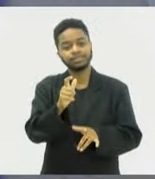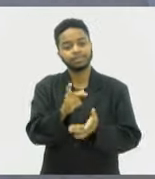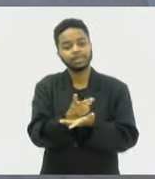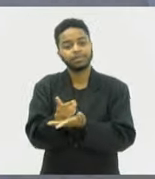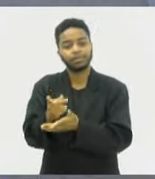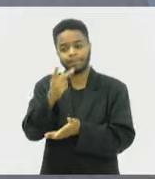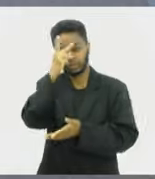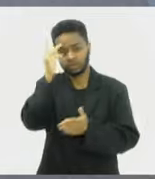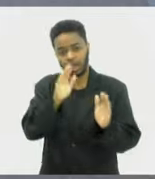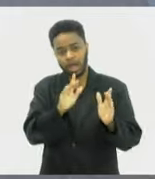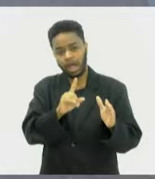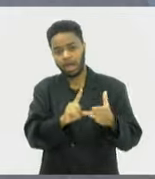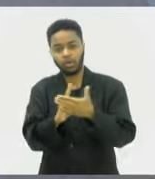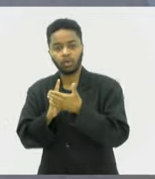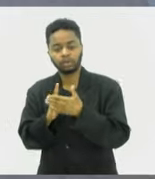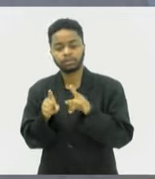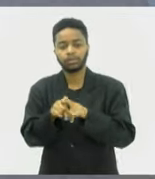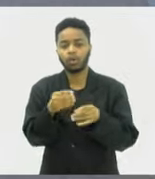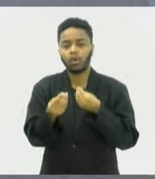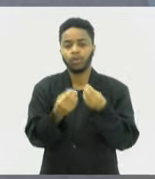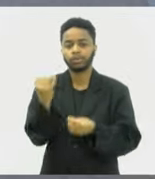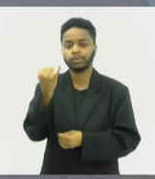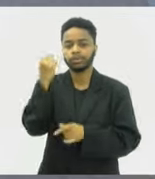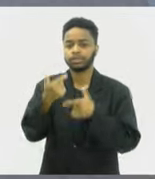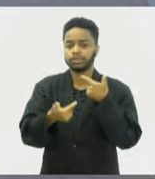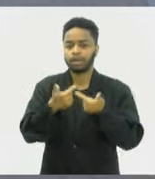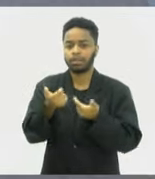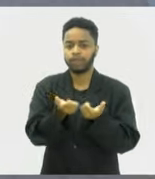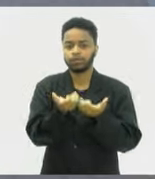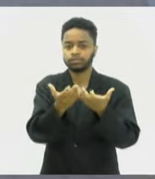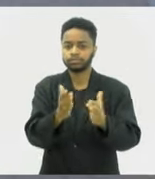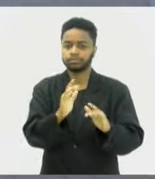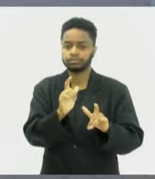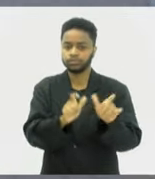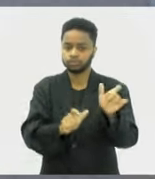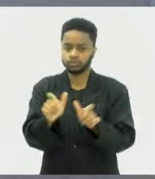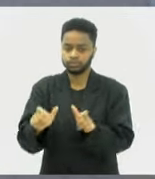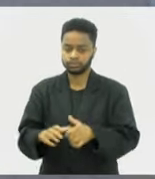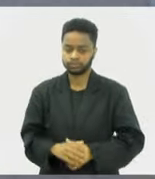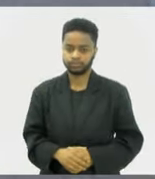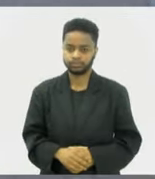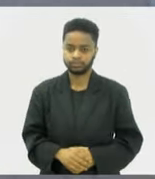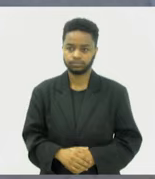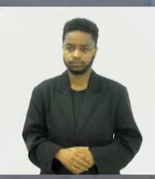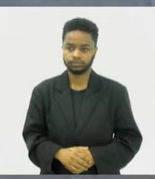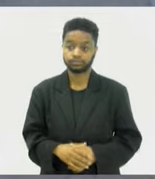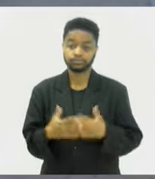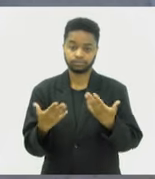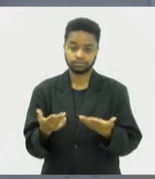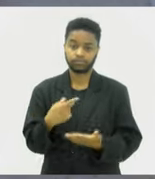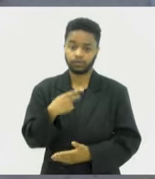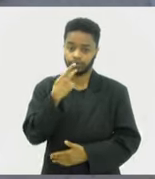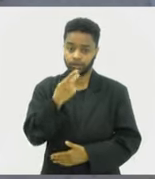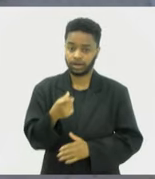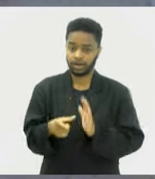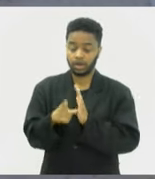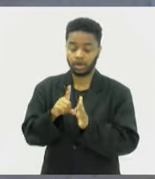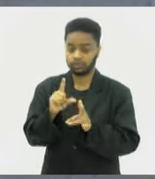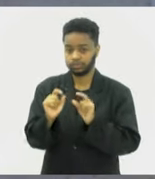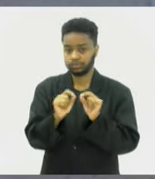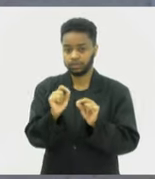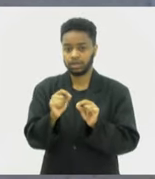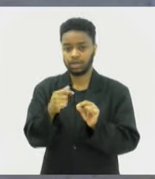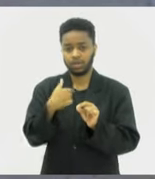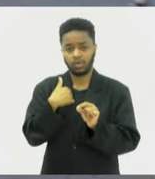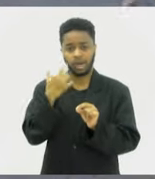receptivo. Qual a importância desse trabalho também para as pessoas que vêm de fora? Bom, como eu disse um pouco mais cedo, eu acho que é